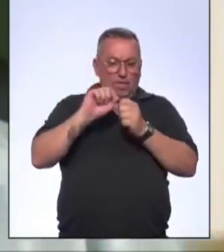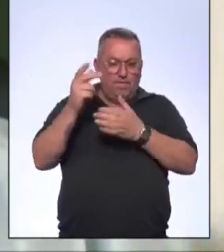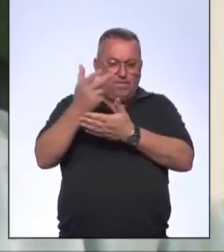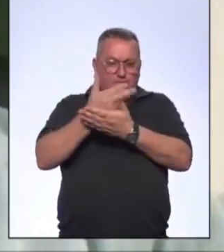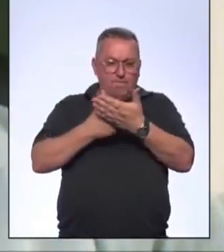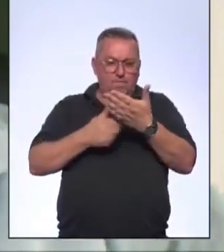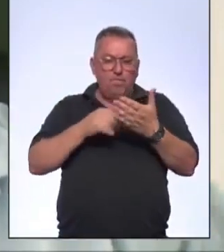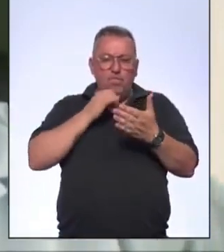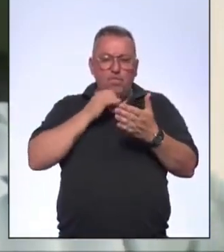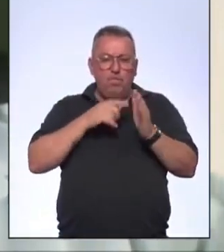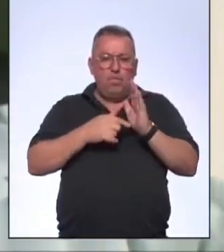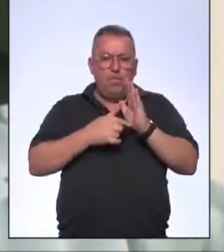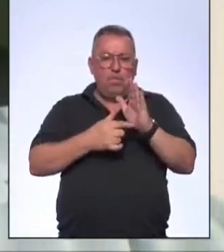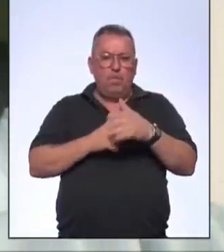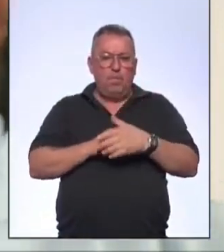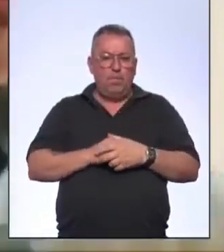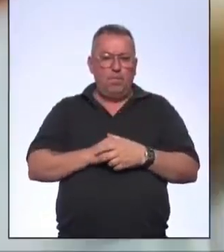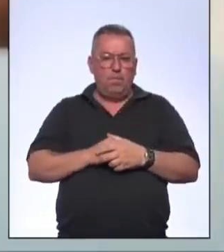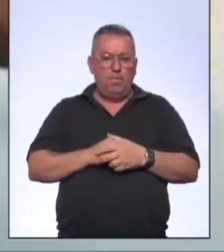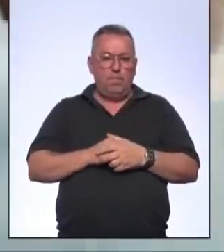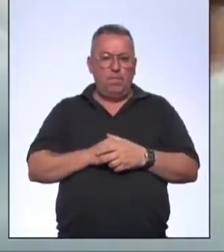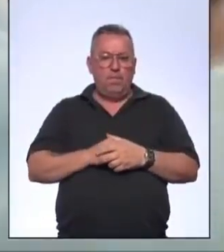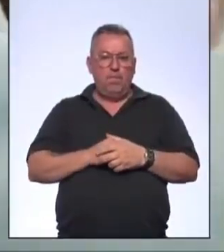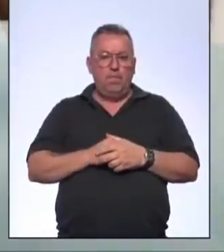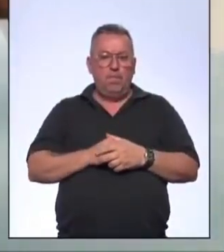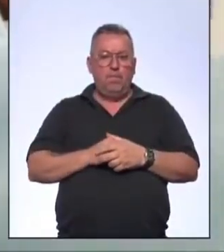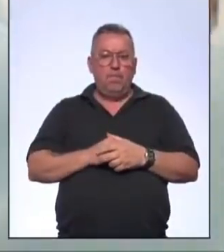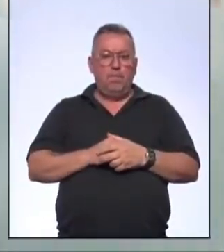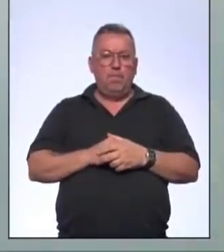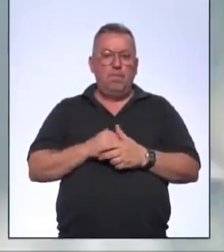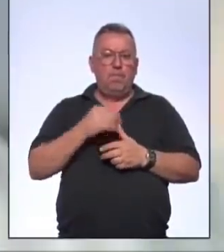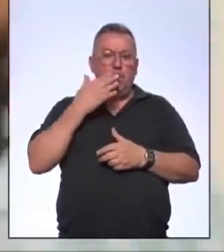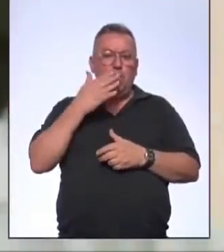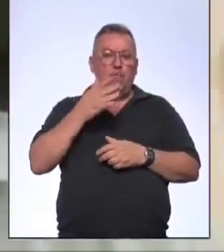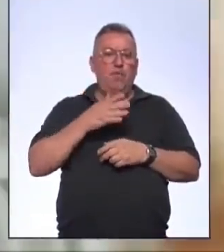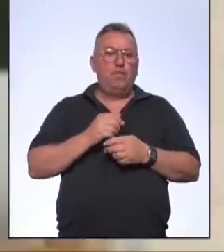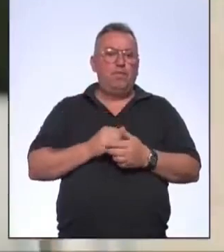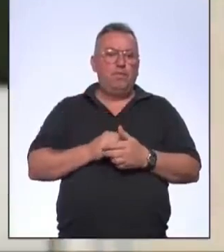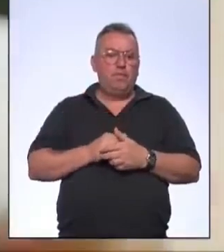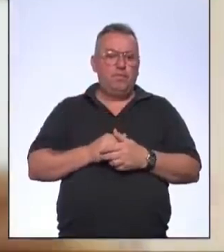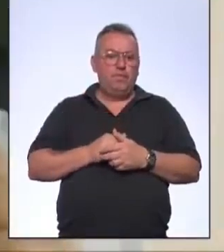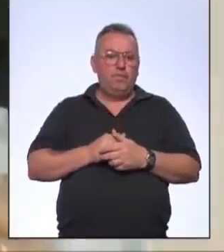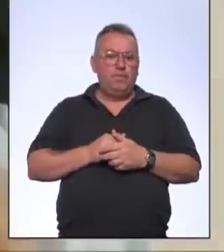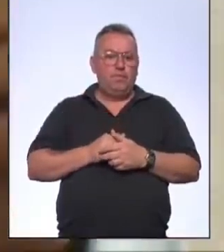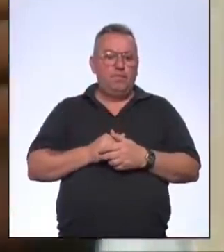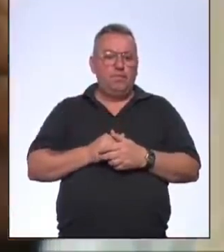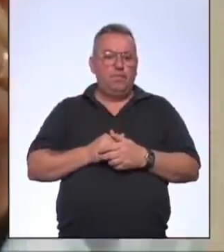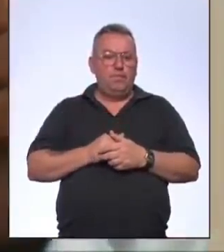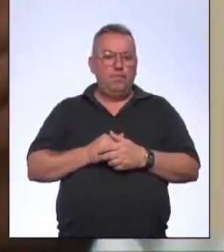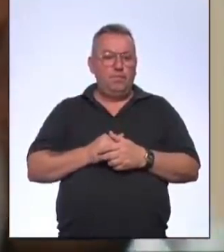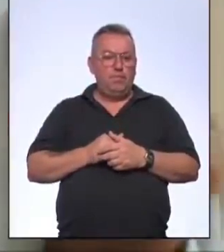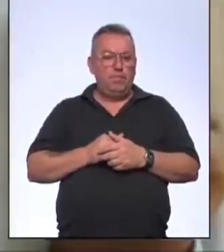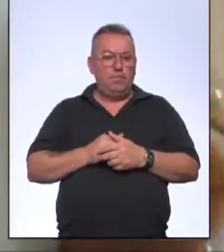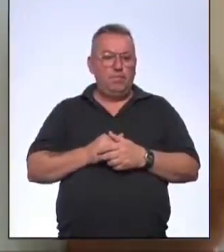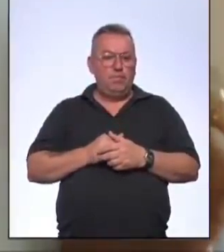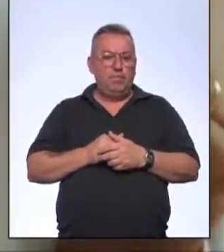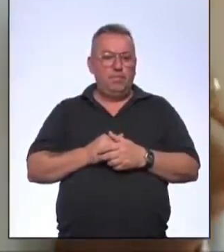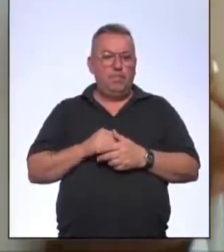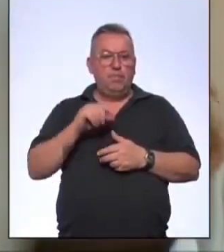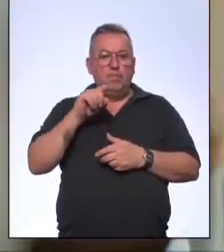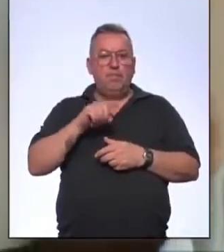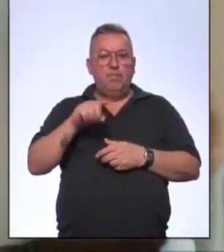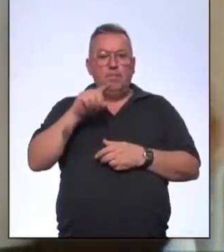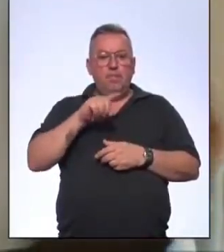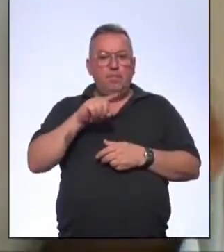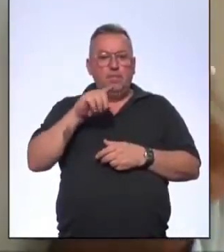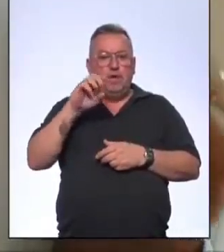um exemplo aqui, eu vou pedir a gentileza de mostrar aqui, ó, aqui, ó. Isso aqui, gente, é